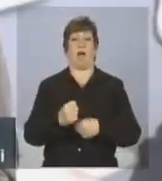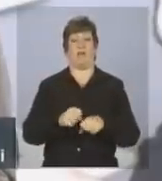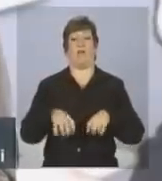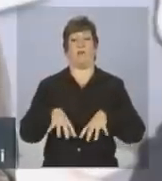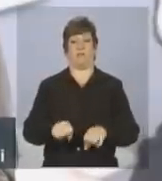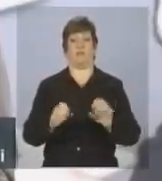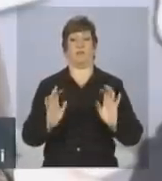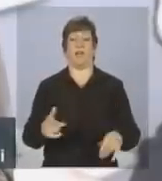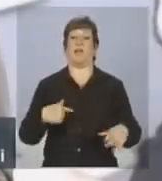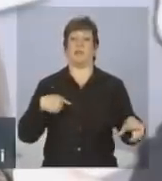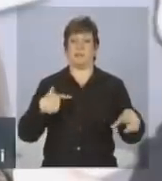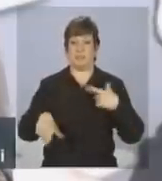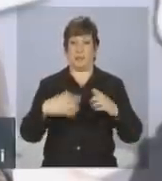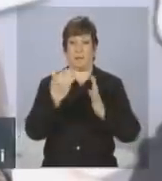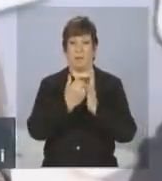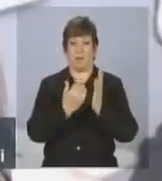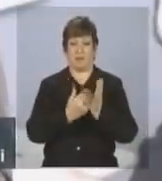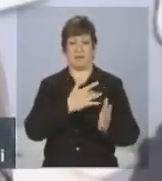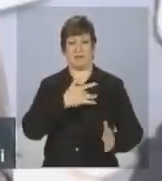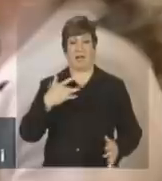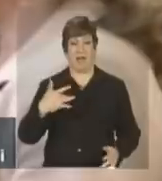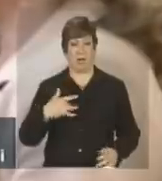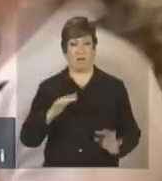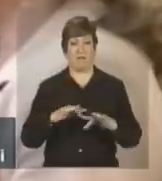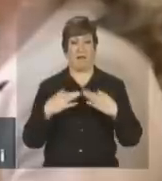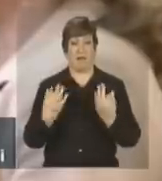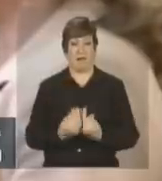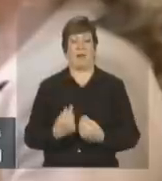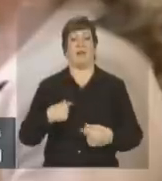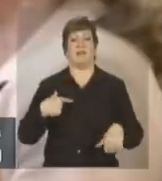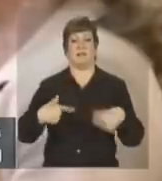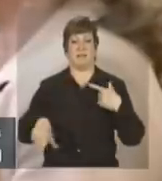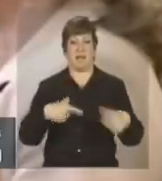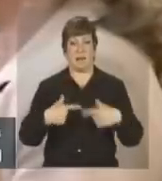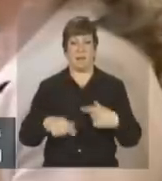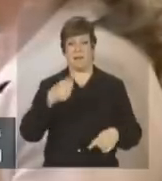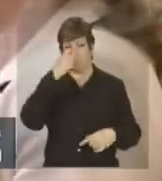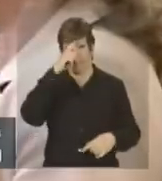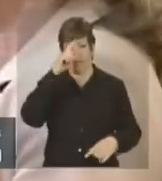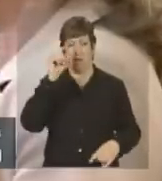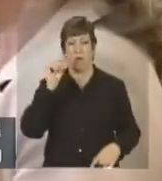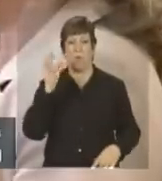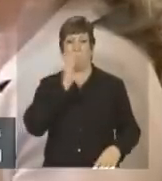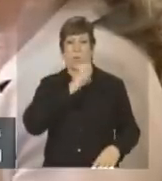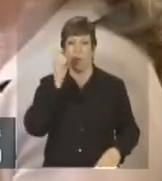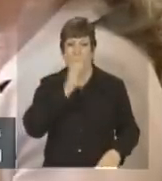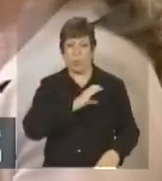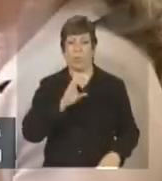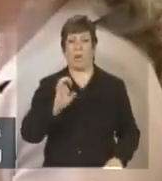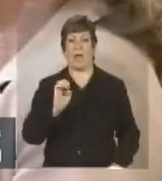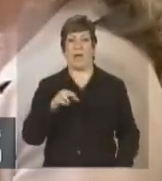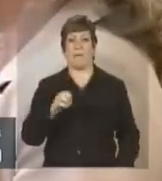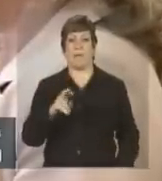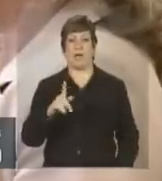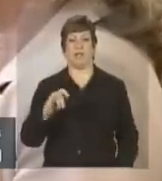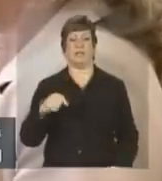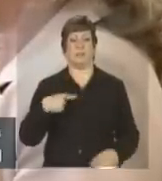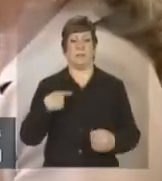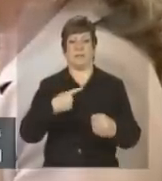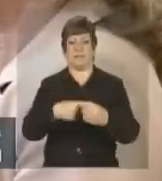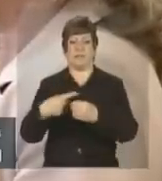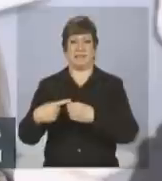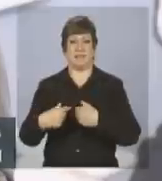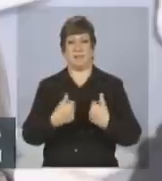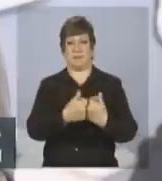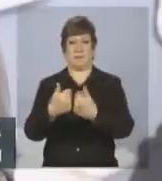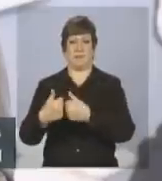Trabalho no programa de saúde da família e dou plantões em hospitais de urgência e emergência da minha cidade e dos arredores.